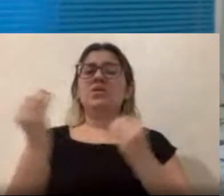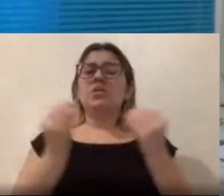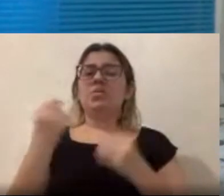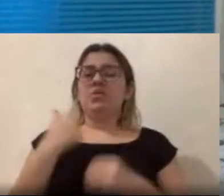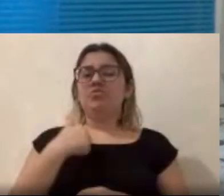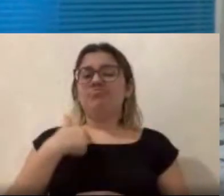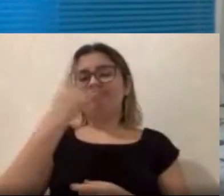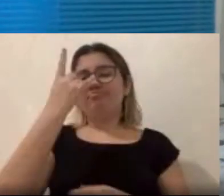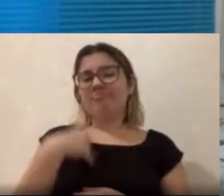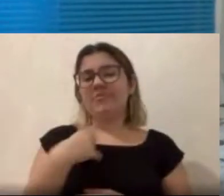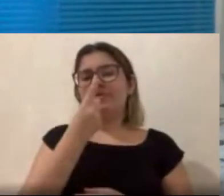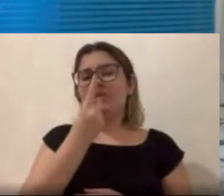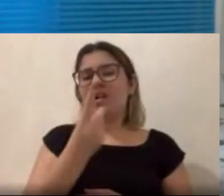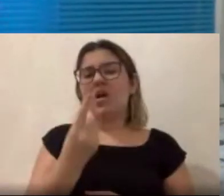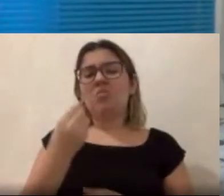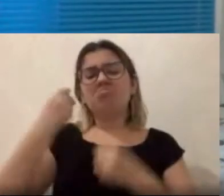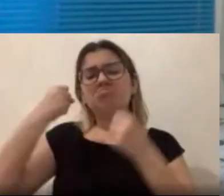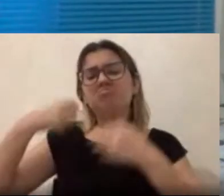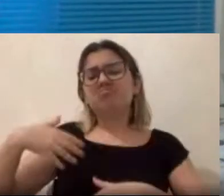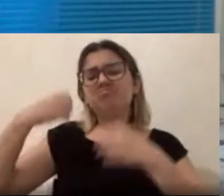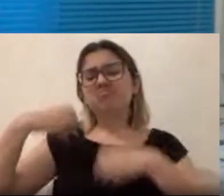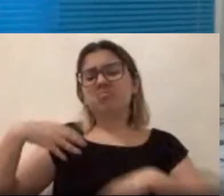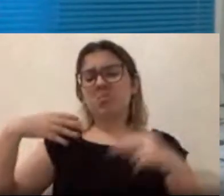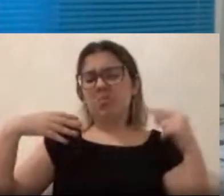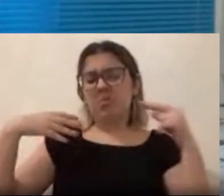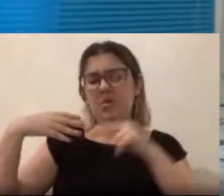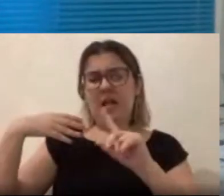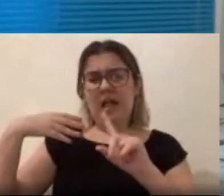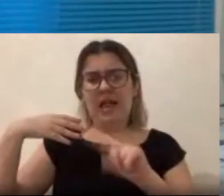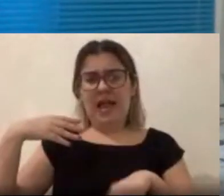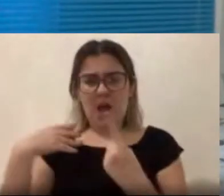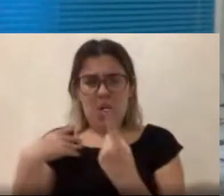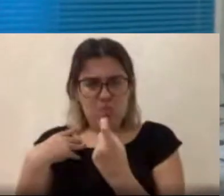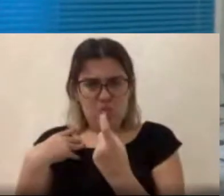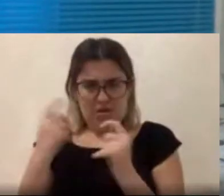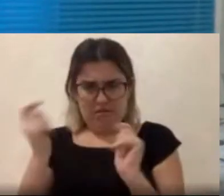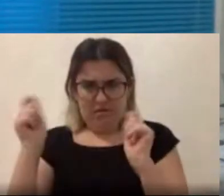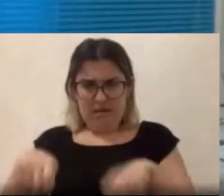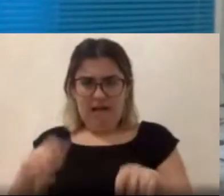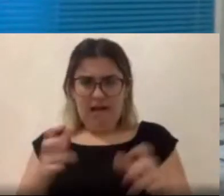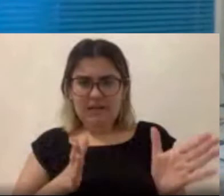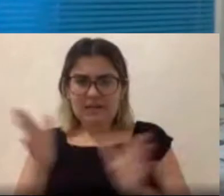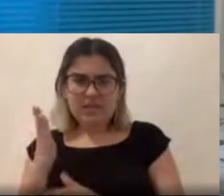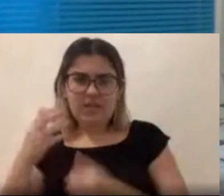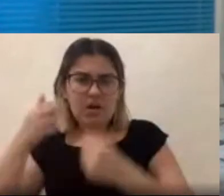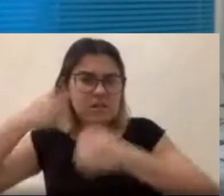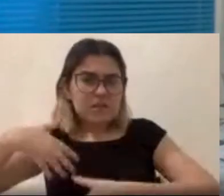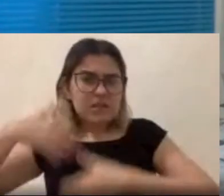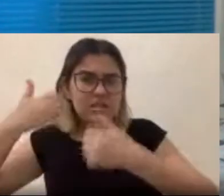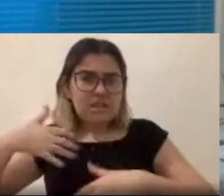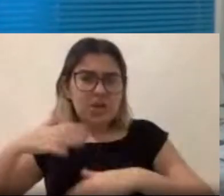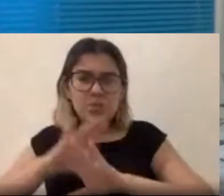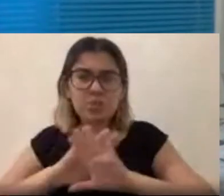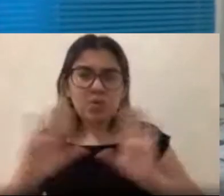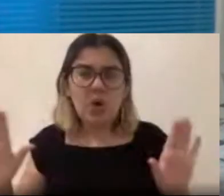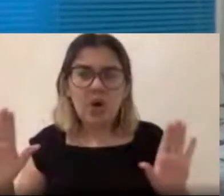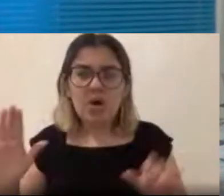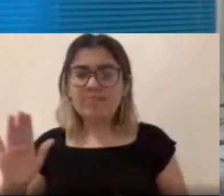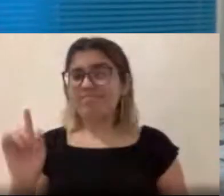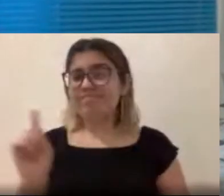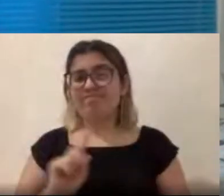caminho possível para que o acesso aconteça. Eu não acho que a audiodescrição seja